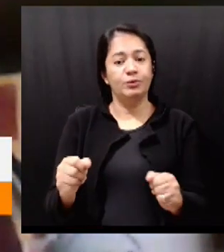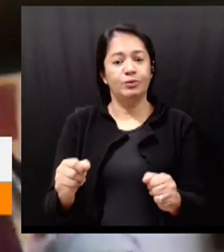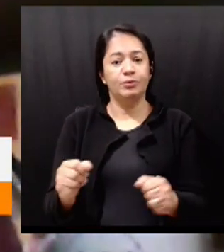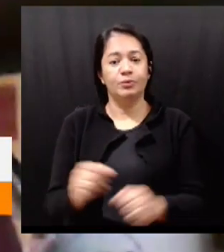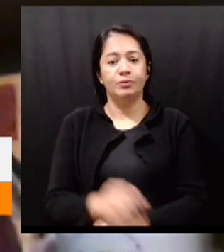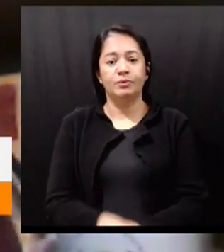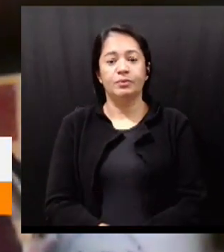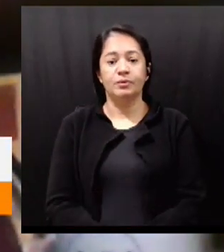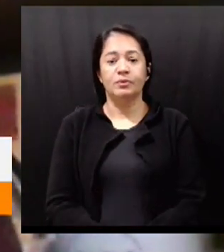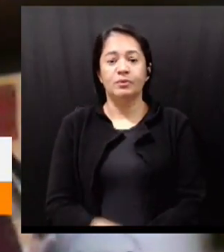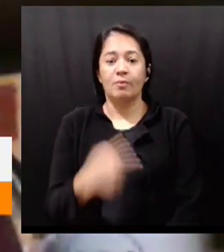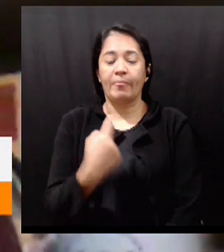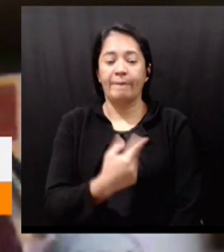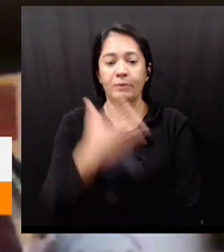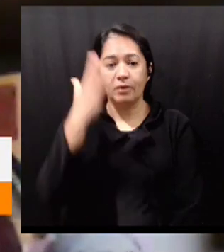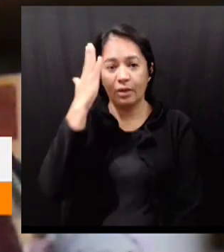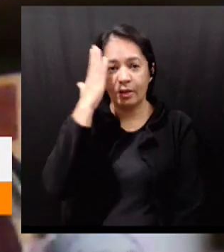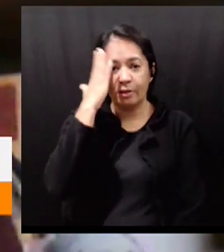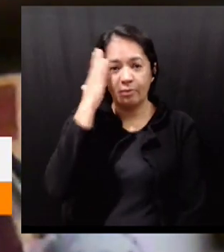nós somos